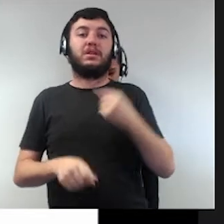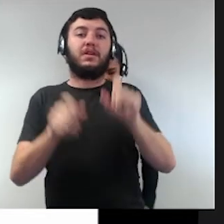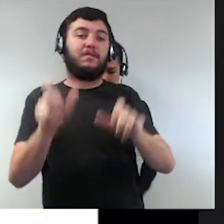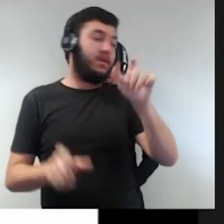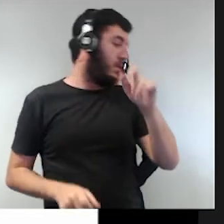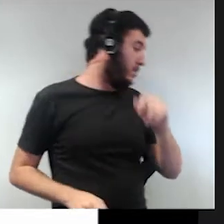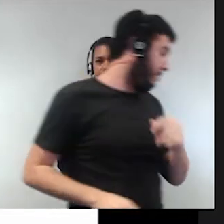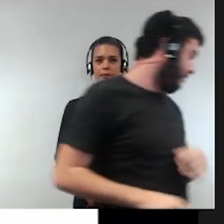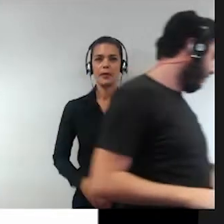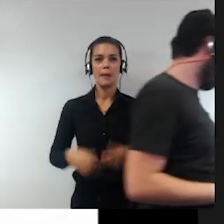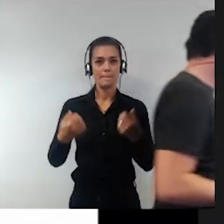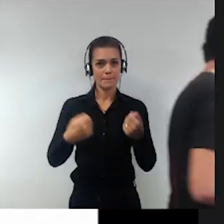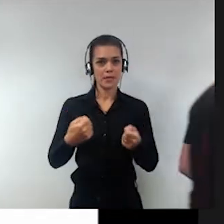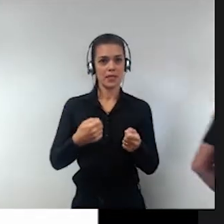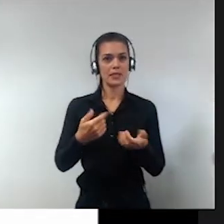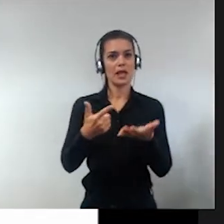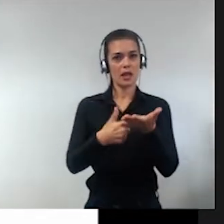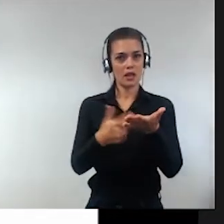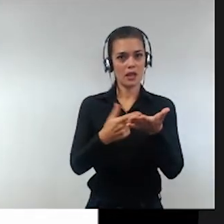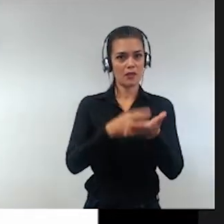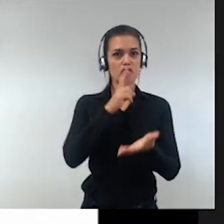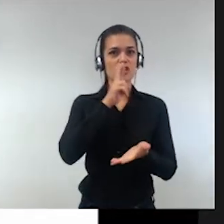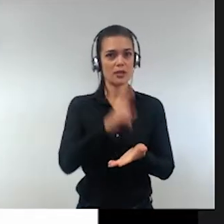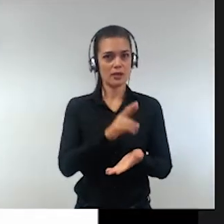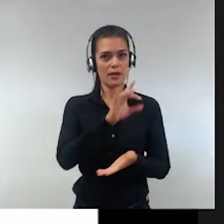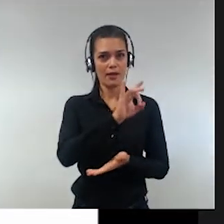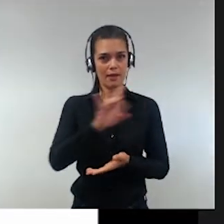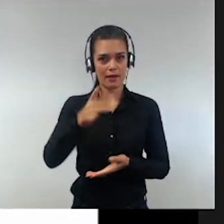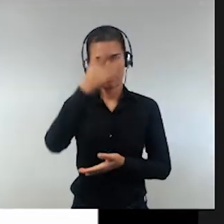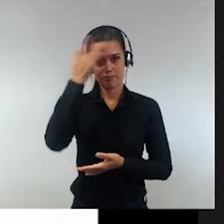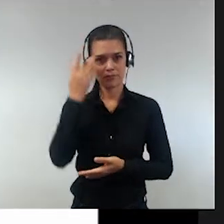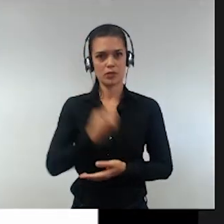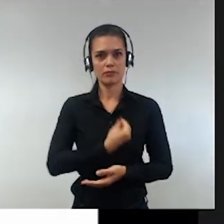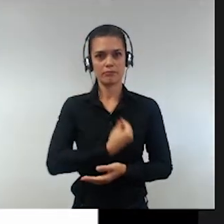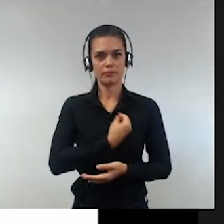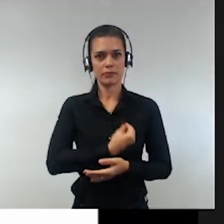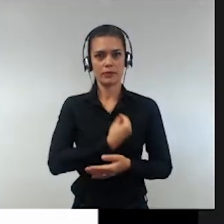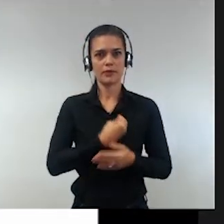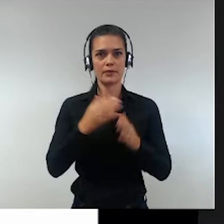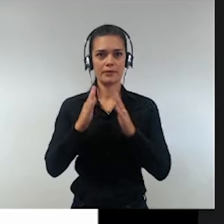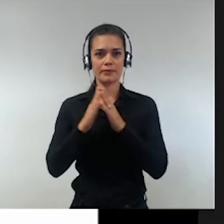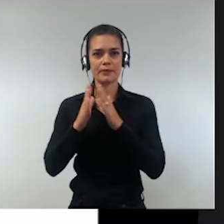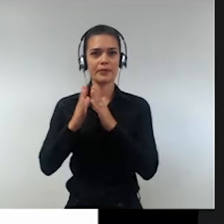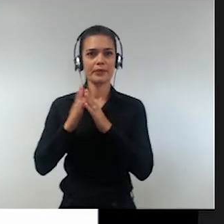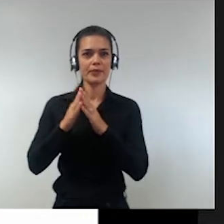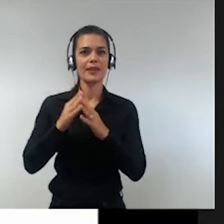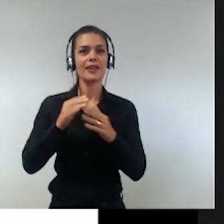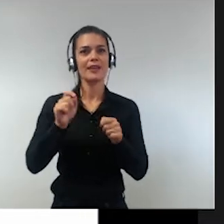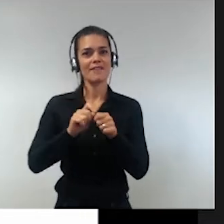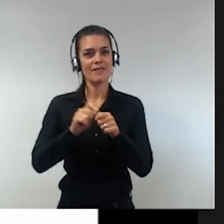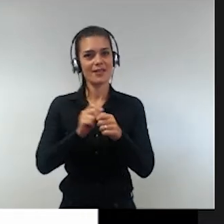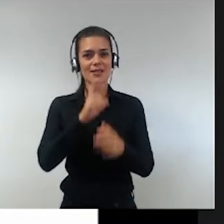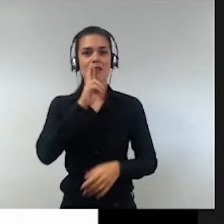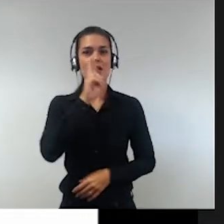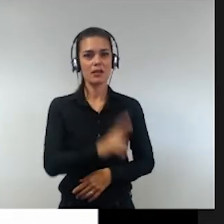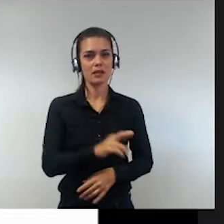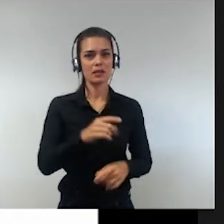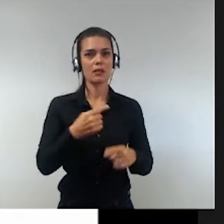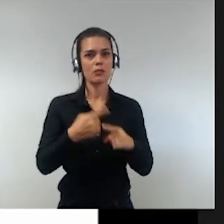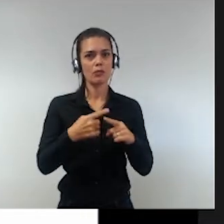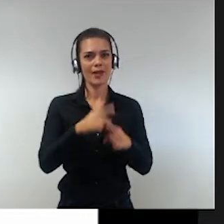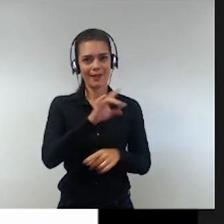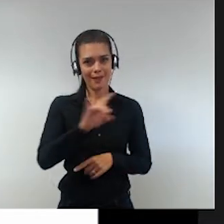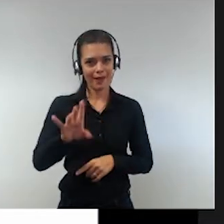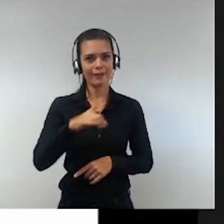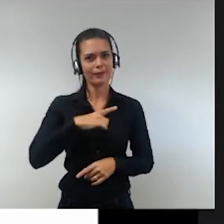têm que ir no livro de reclamação, que cada condômino tem, e fazer a reclamação, que cada condomínio tem, e o